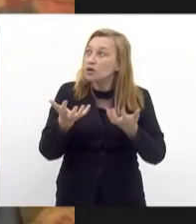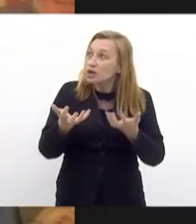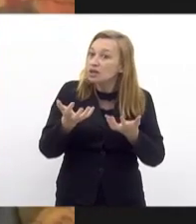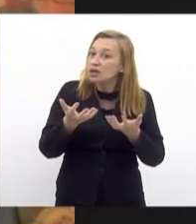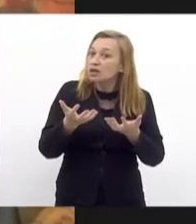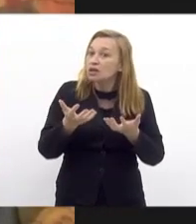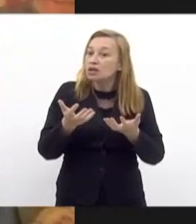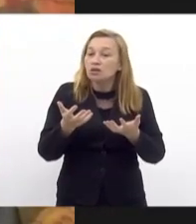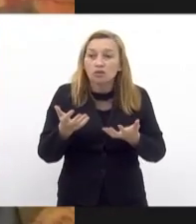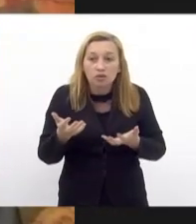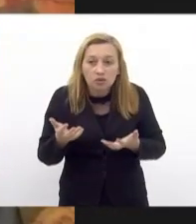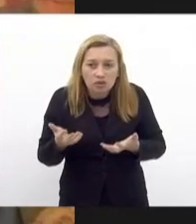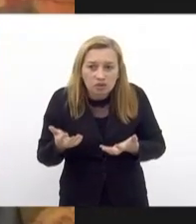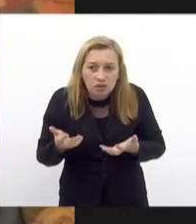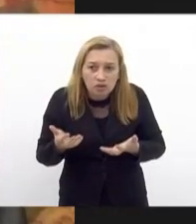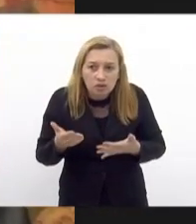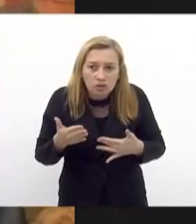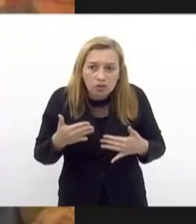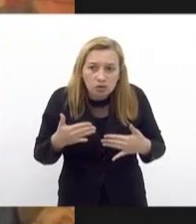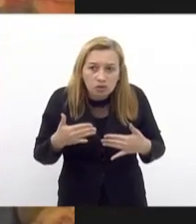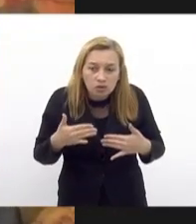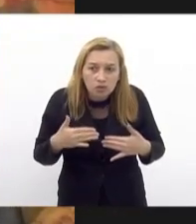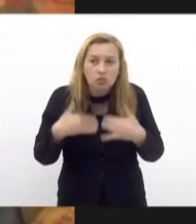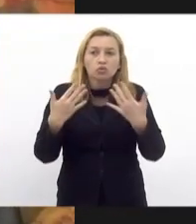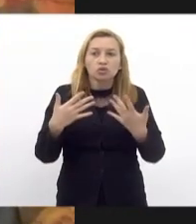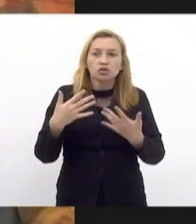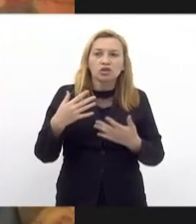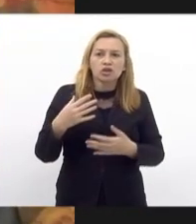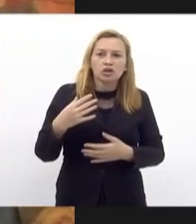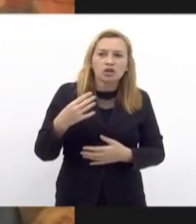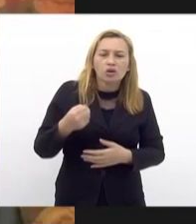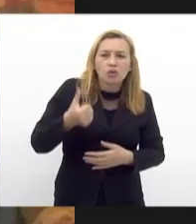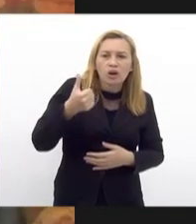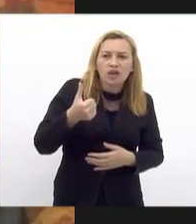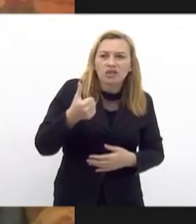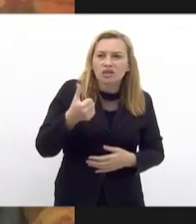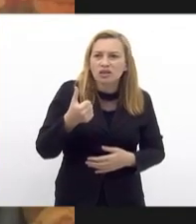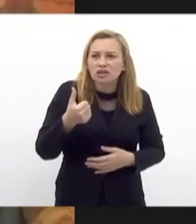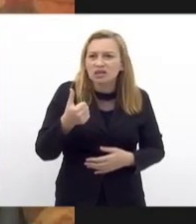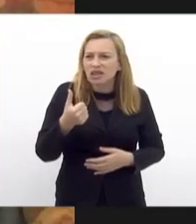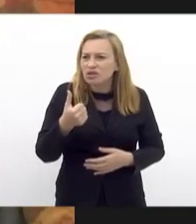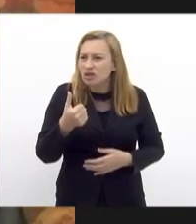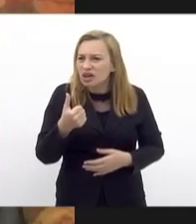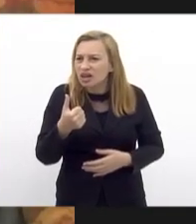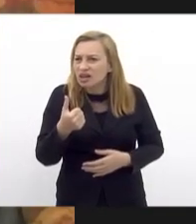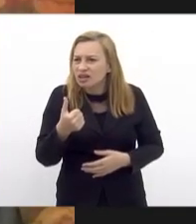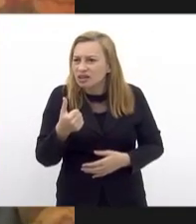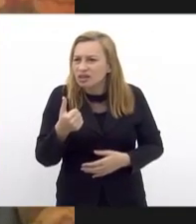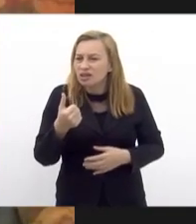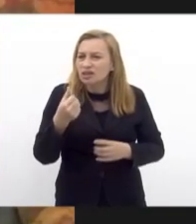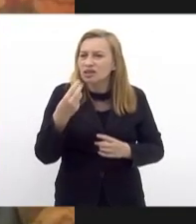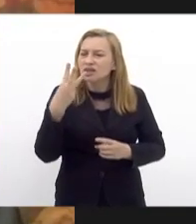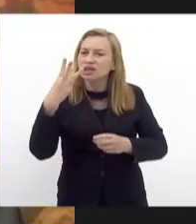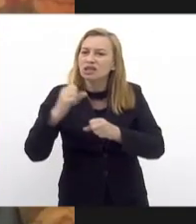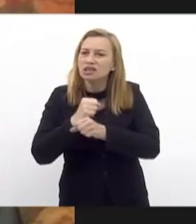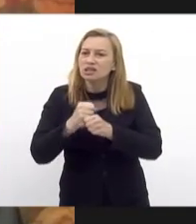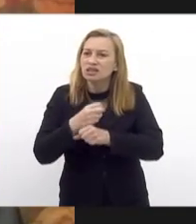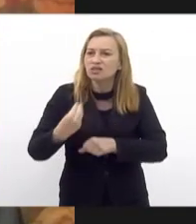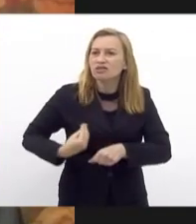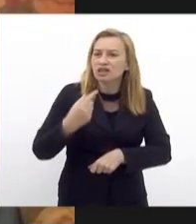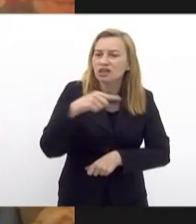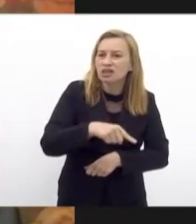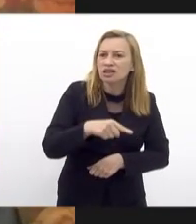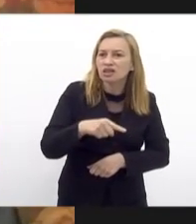o maior susto que eu tomei nos quase 3 meses que eu estou aqui foi ser procurado pelo presidente